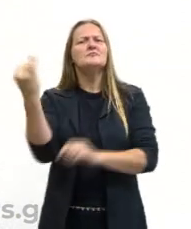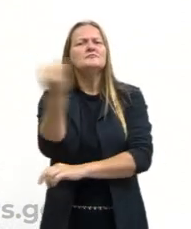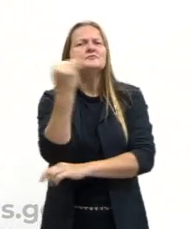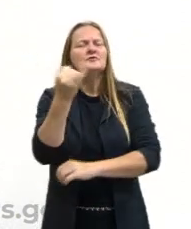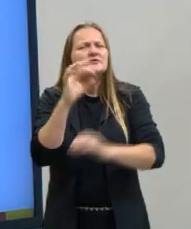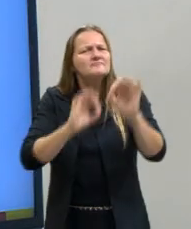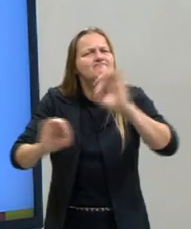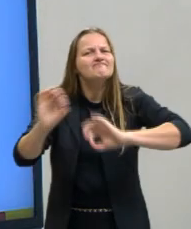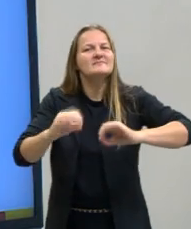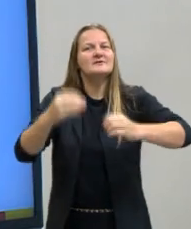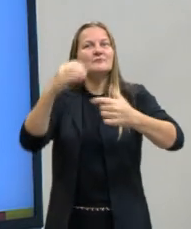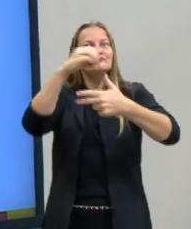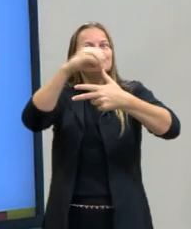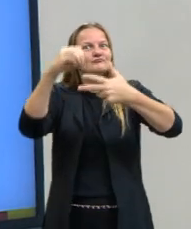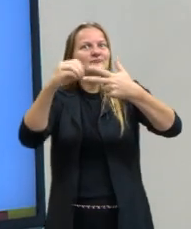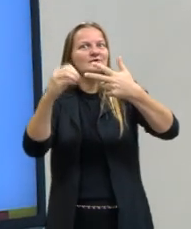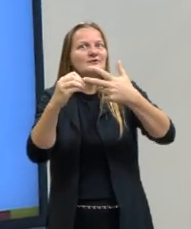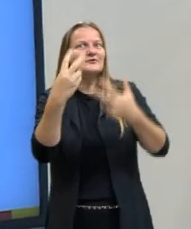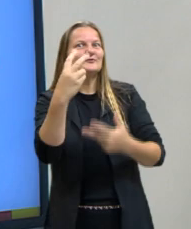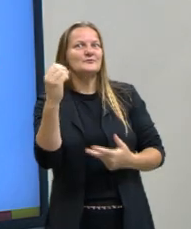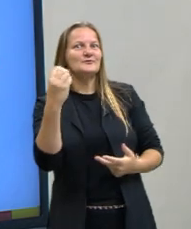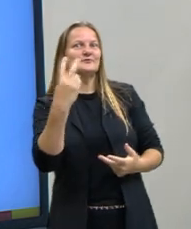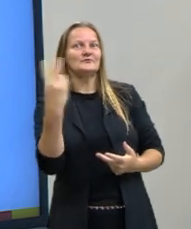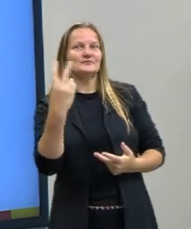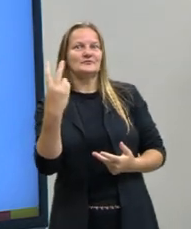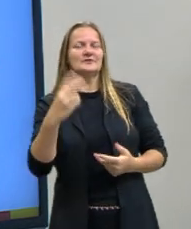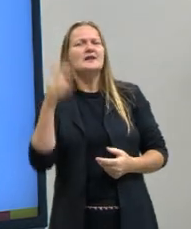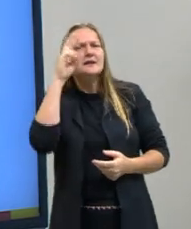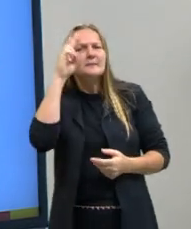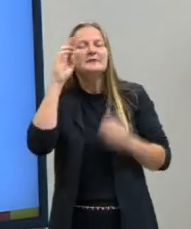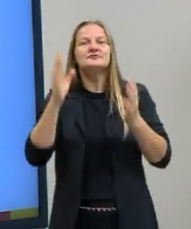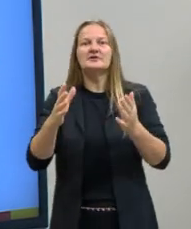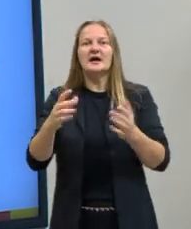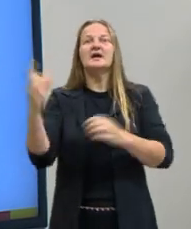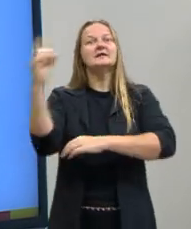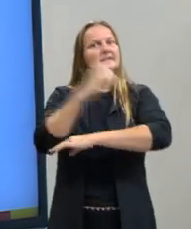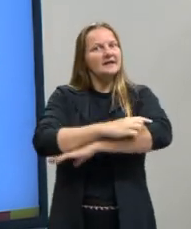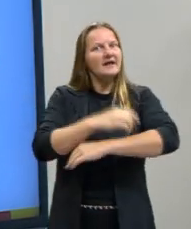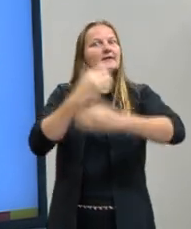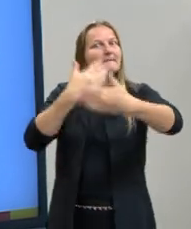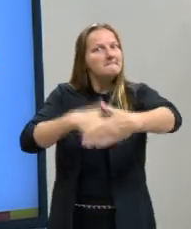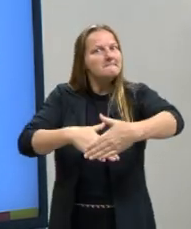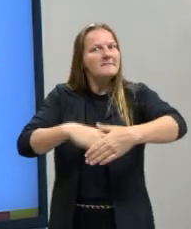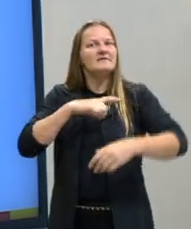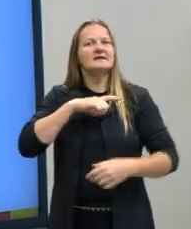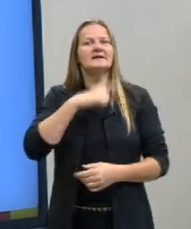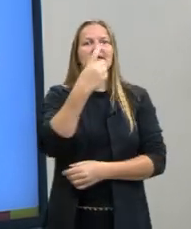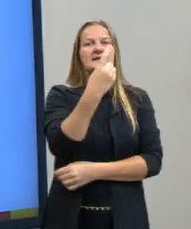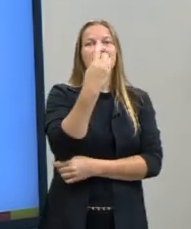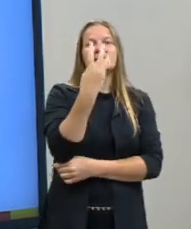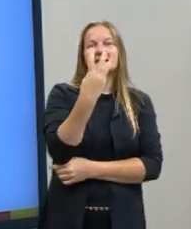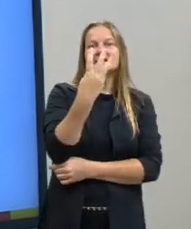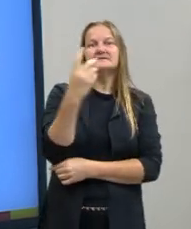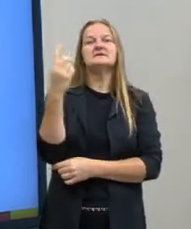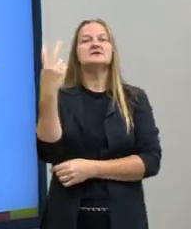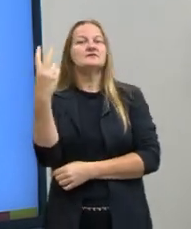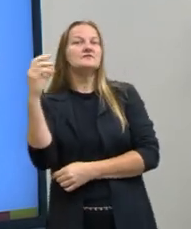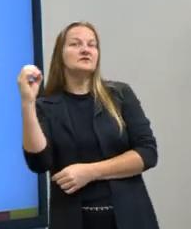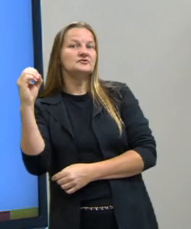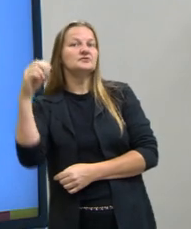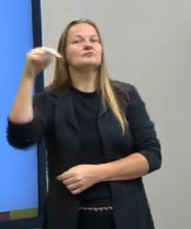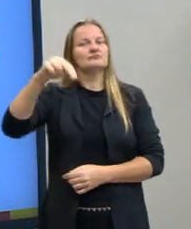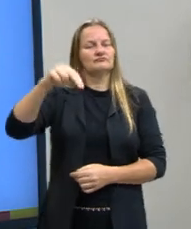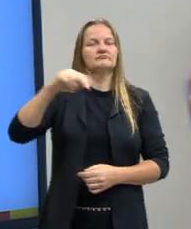a gente se preparar para o Enem 2022 Lembrando que já saíram as datas do Enem né serão dias 13 e